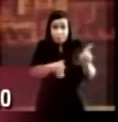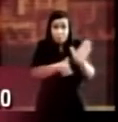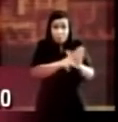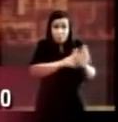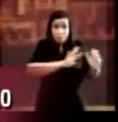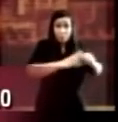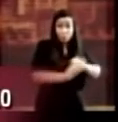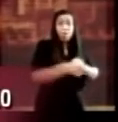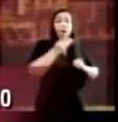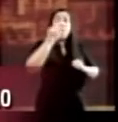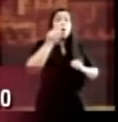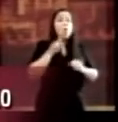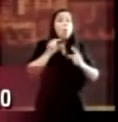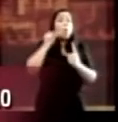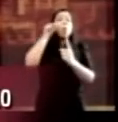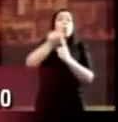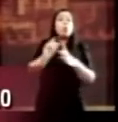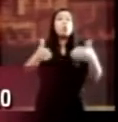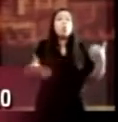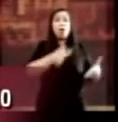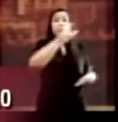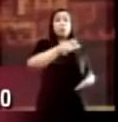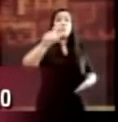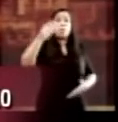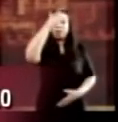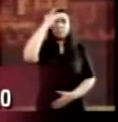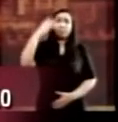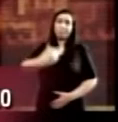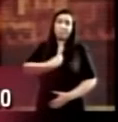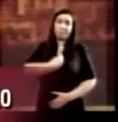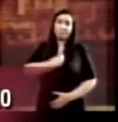a vida humana, é o ser humano.